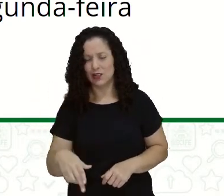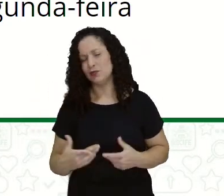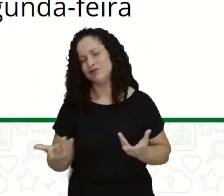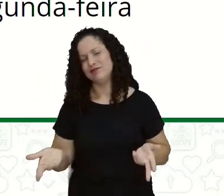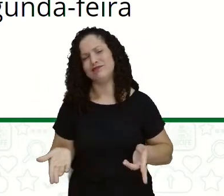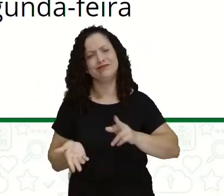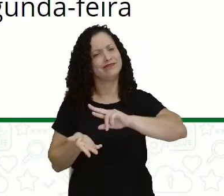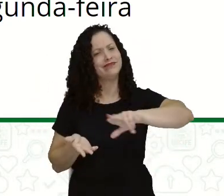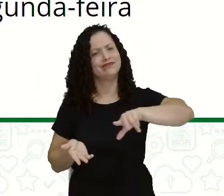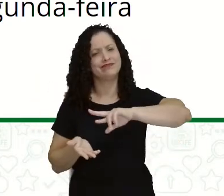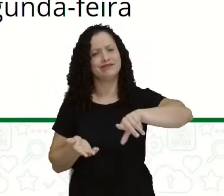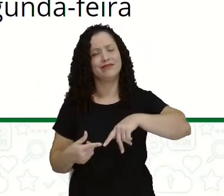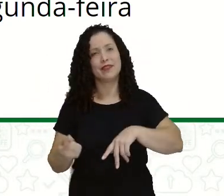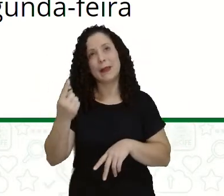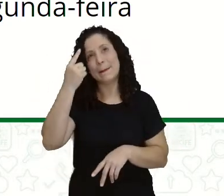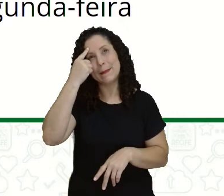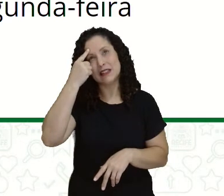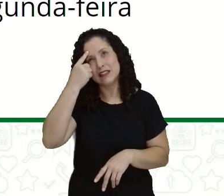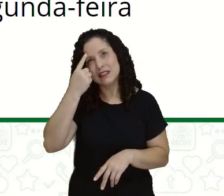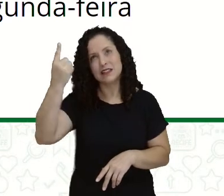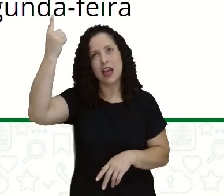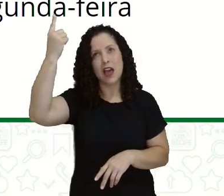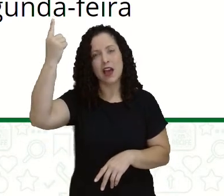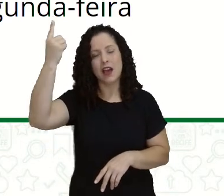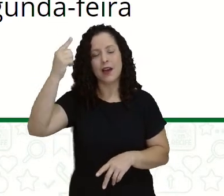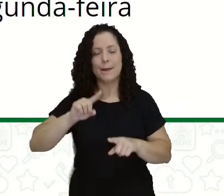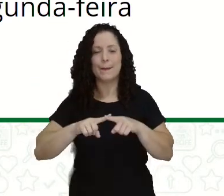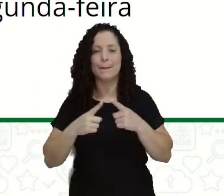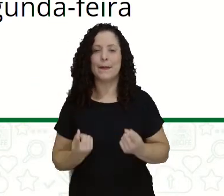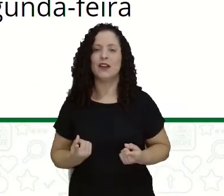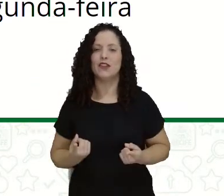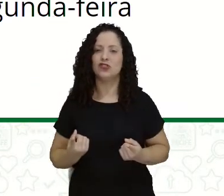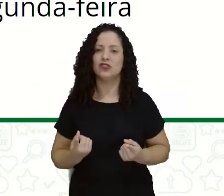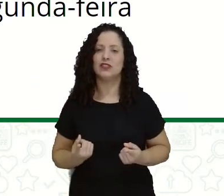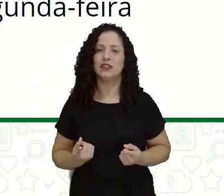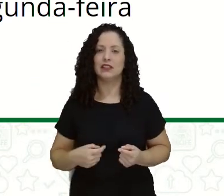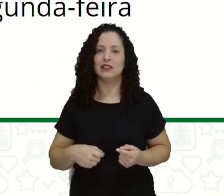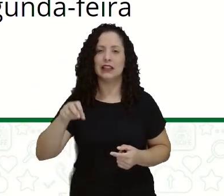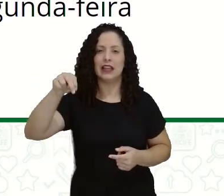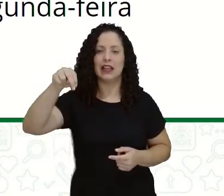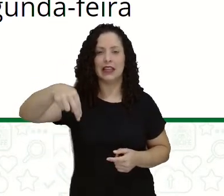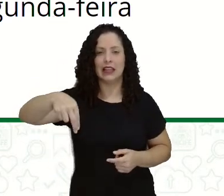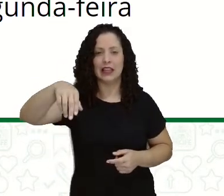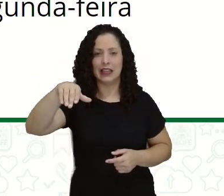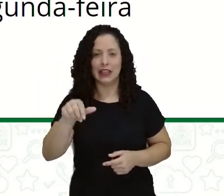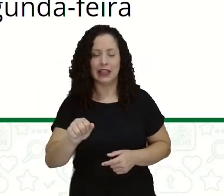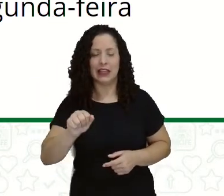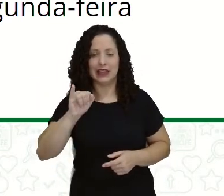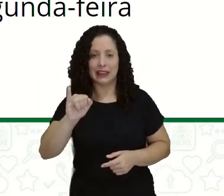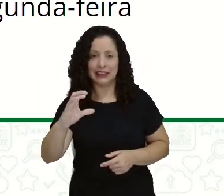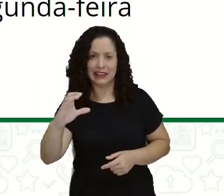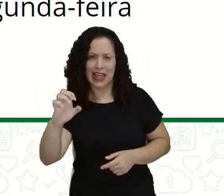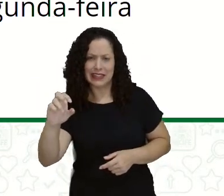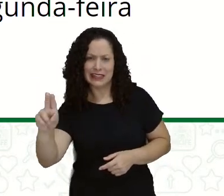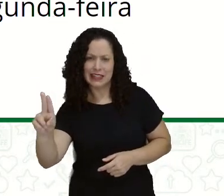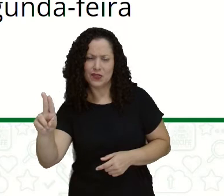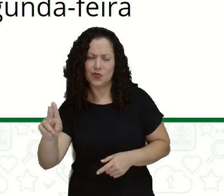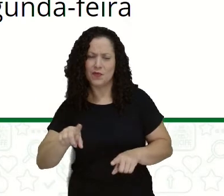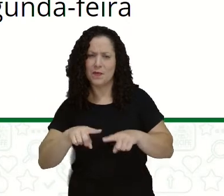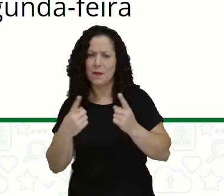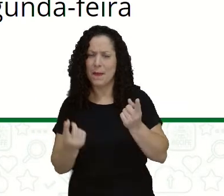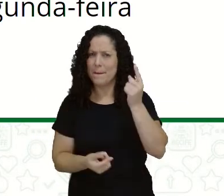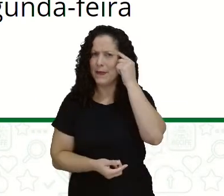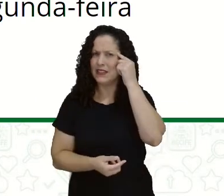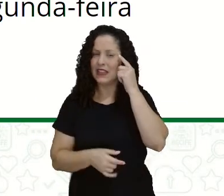a palavra, ele disse a palavra na mente dele, nasceu. E aí, quando ele escreveu, ele achou que era um